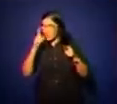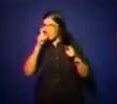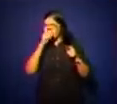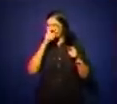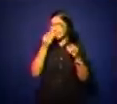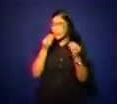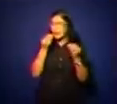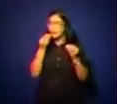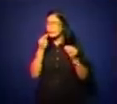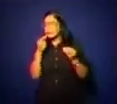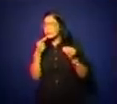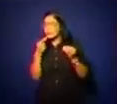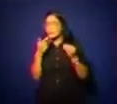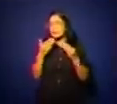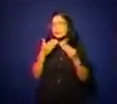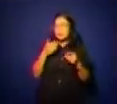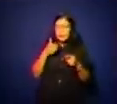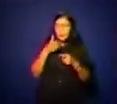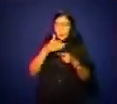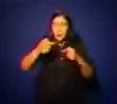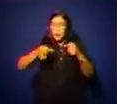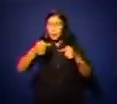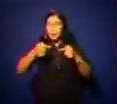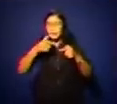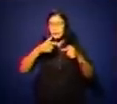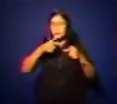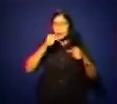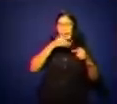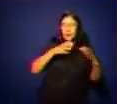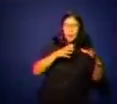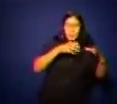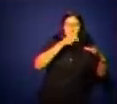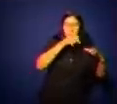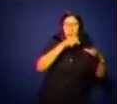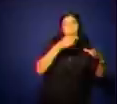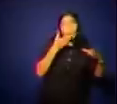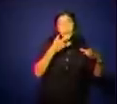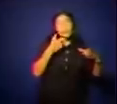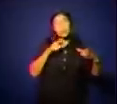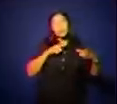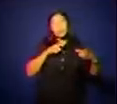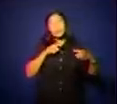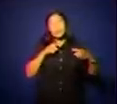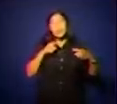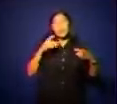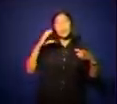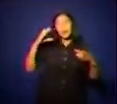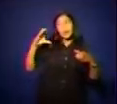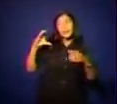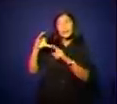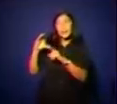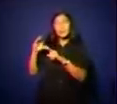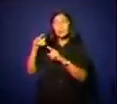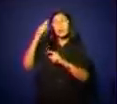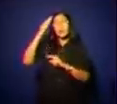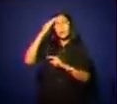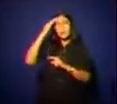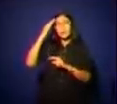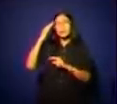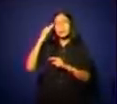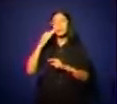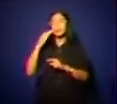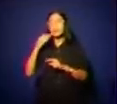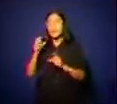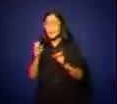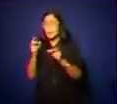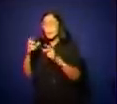dependendo como você transgride a política mata pro Inicial com a monetária você pode gerar dando uma credibilidade a gente entende que o mercado de crédito